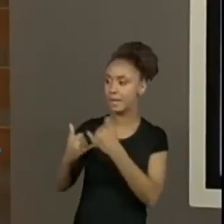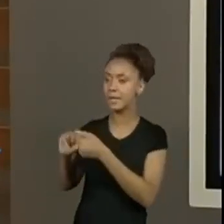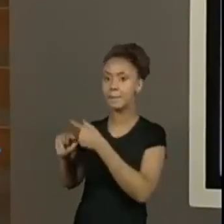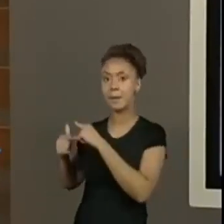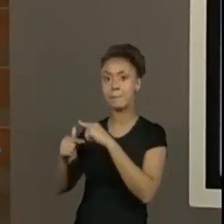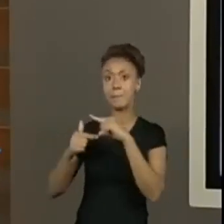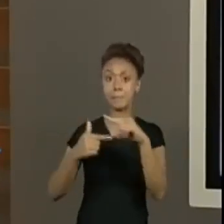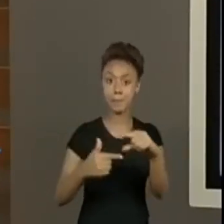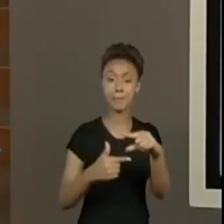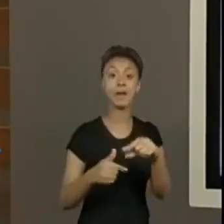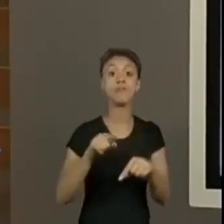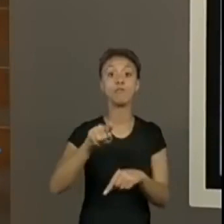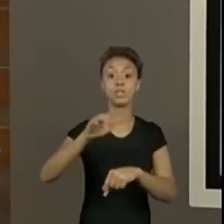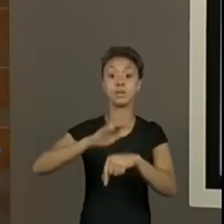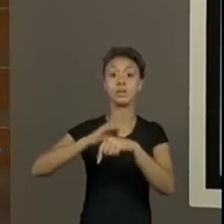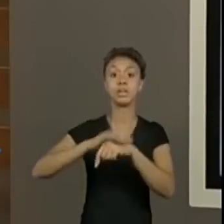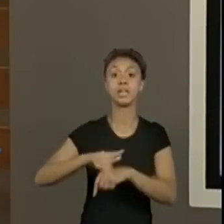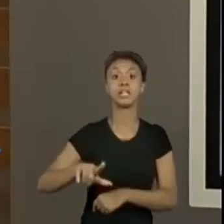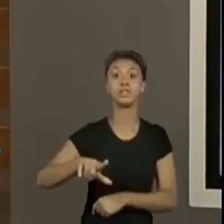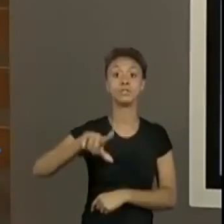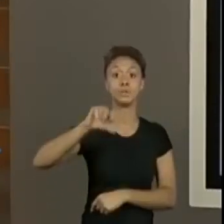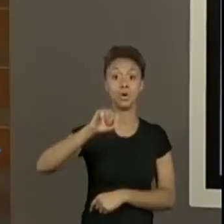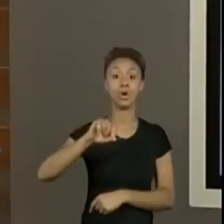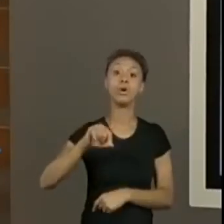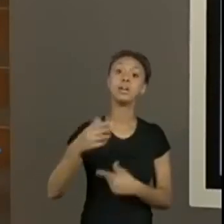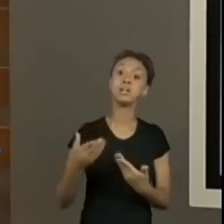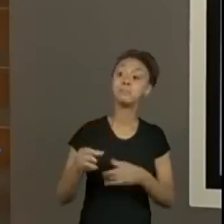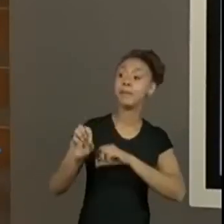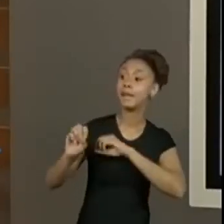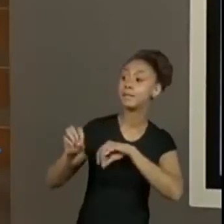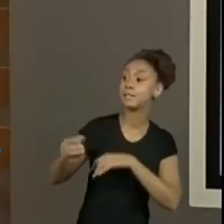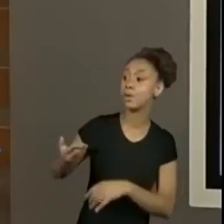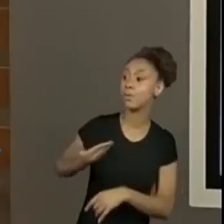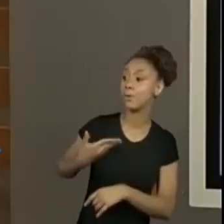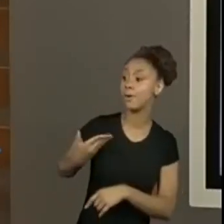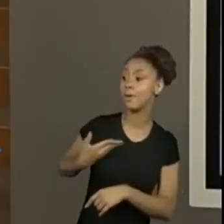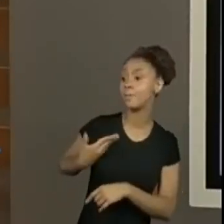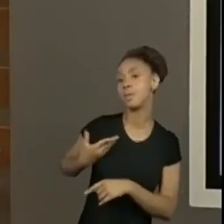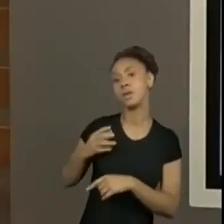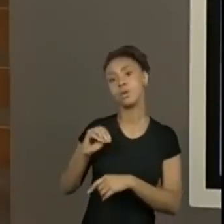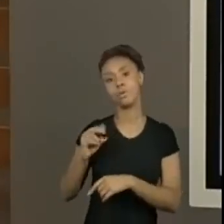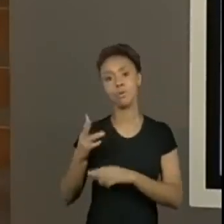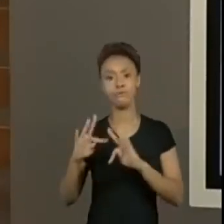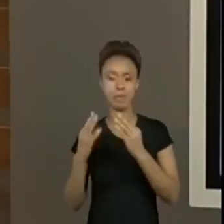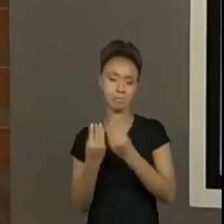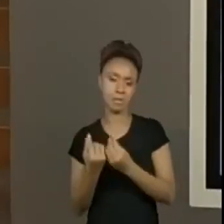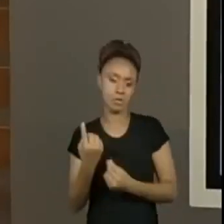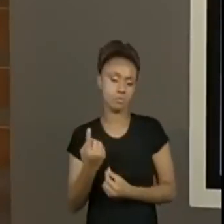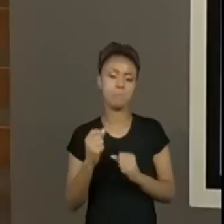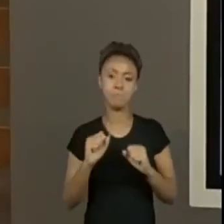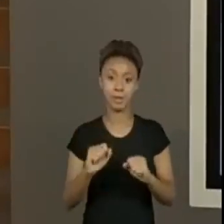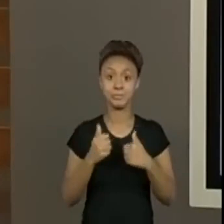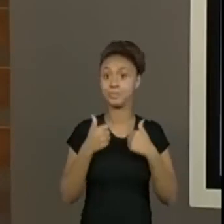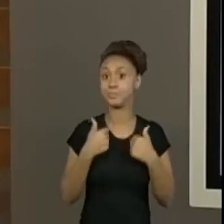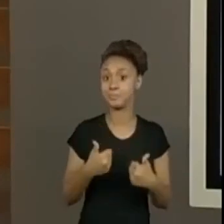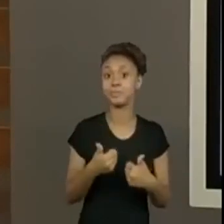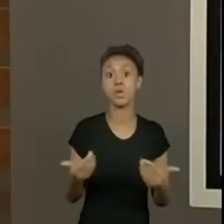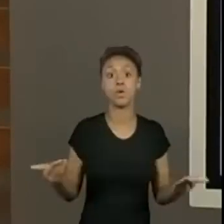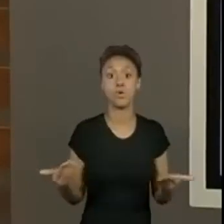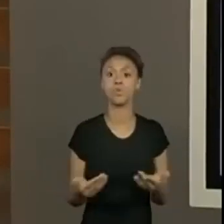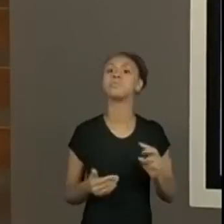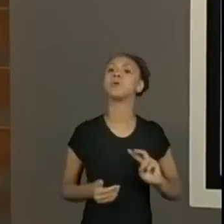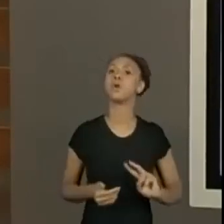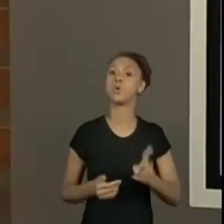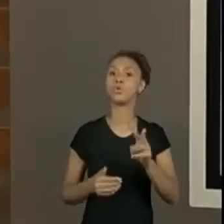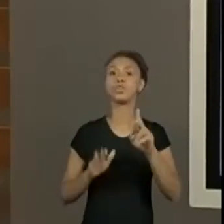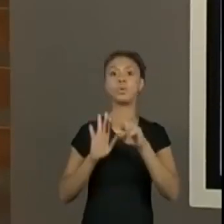vai escolher uma e apresentar, ensinar para um amigo ou para um familiar. Tudo bem? Então, hoje a gente continua olhando